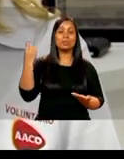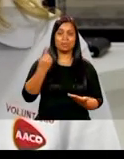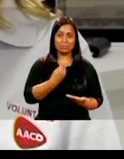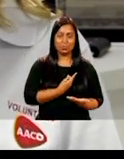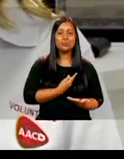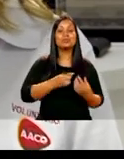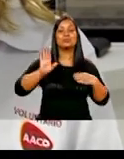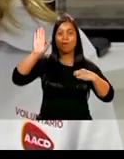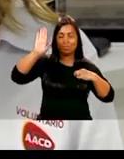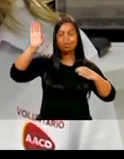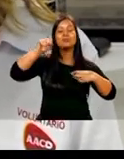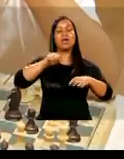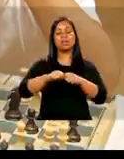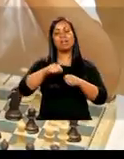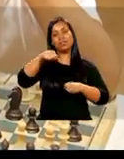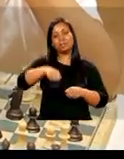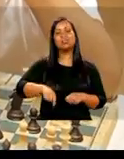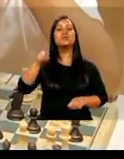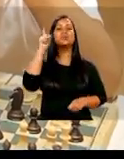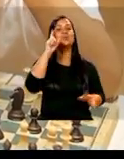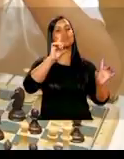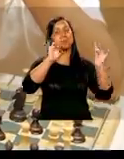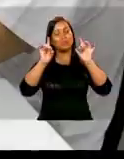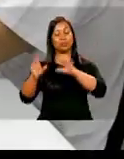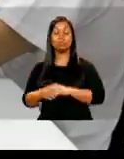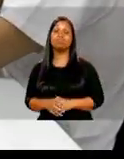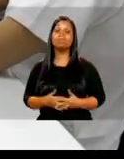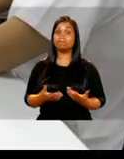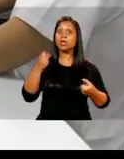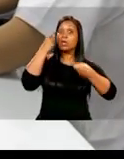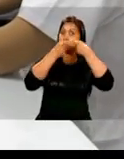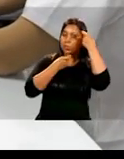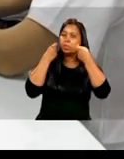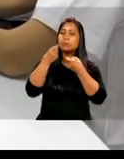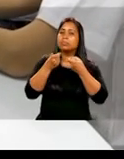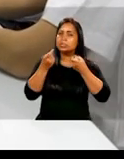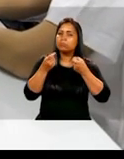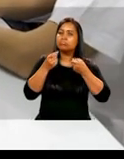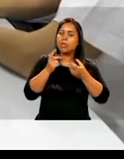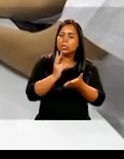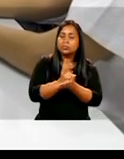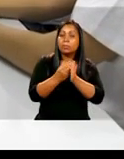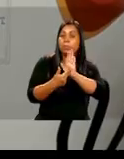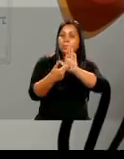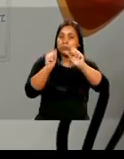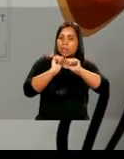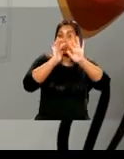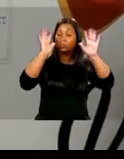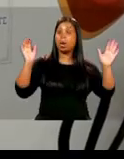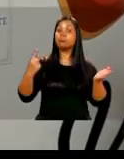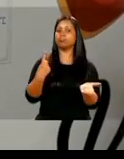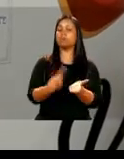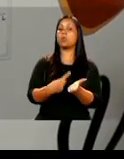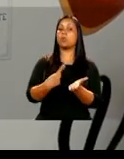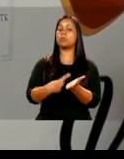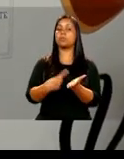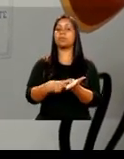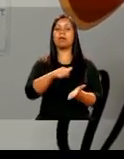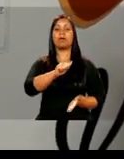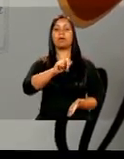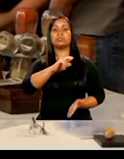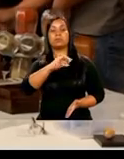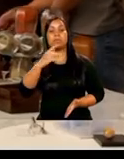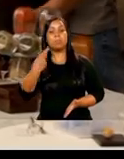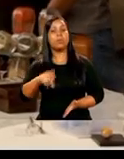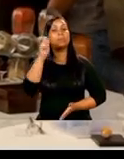os nossos voluntários fazem aqui diariamente. A preocupação em manter a transparência das doações é um compromisso que